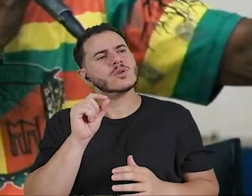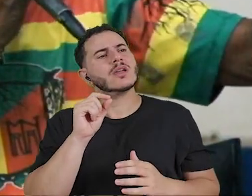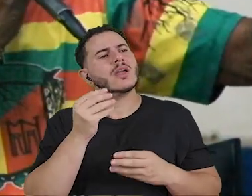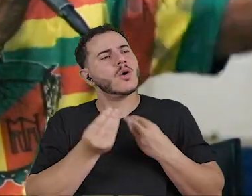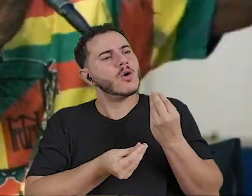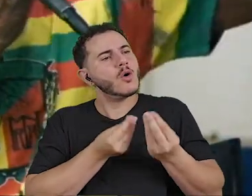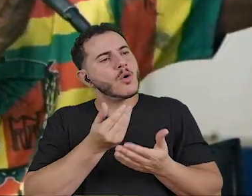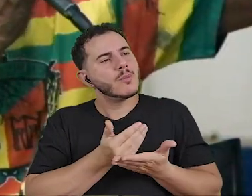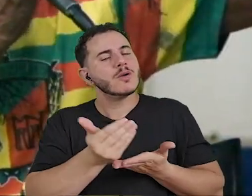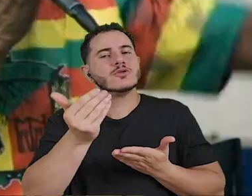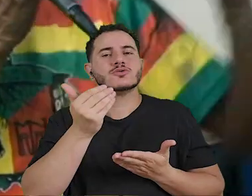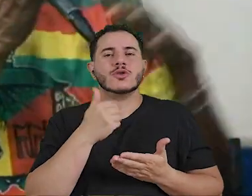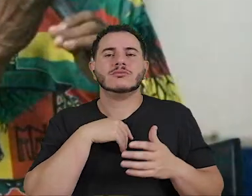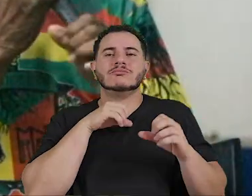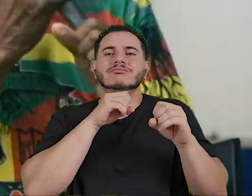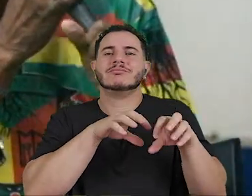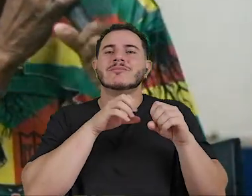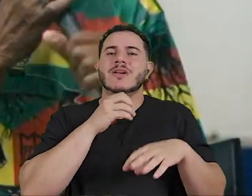o Estrela.